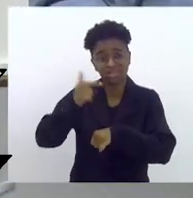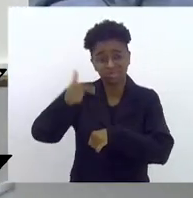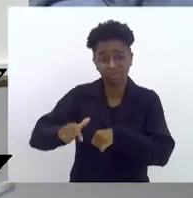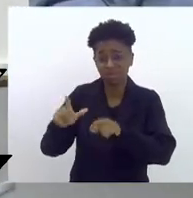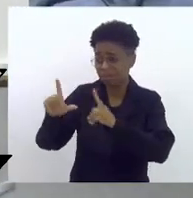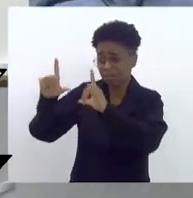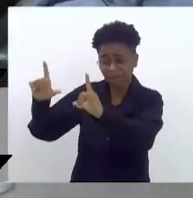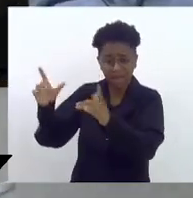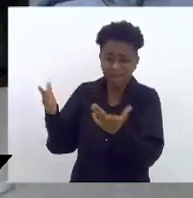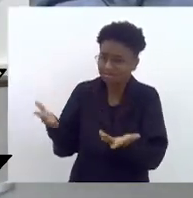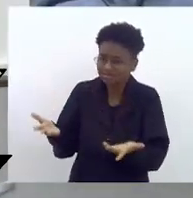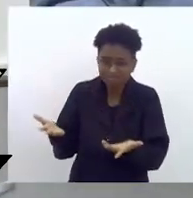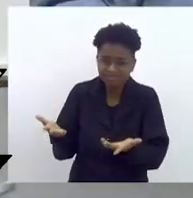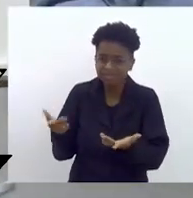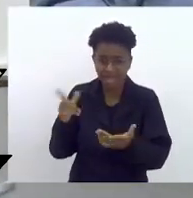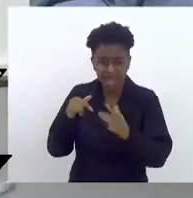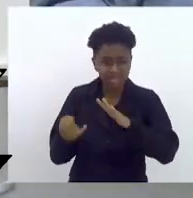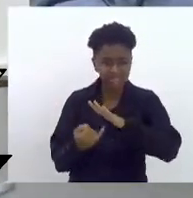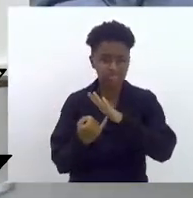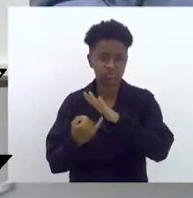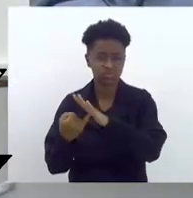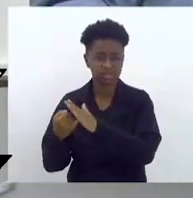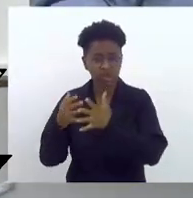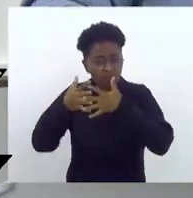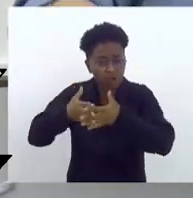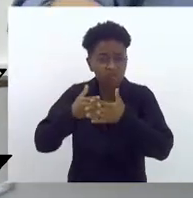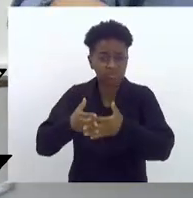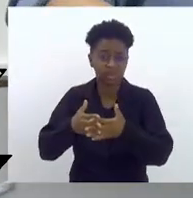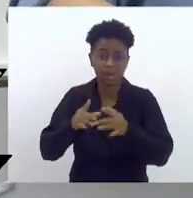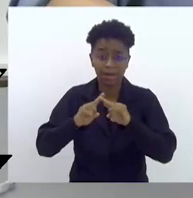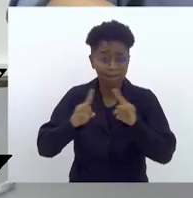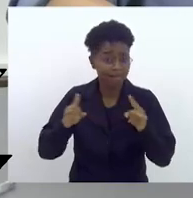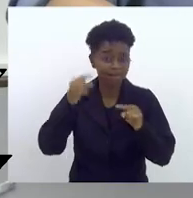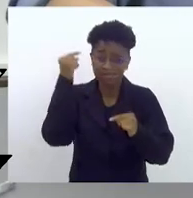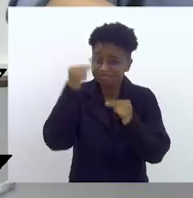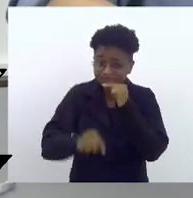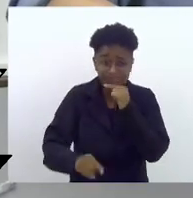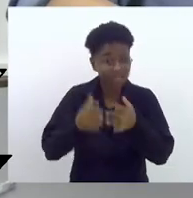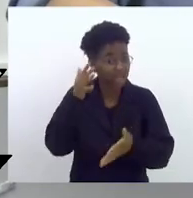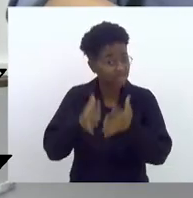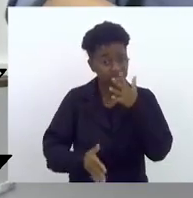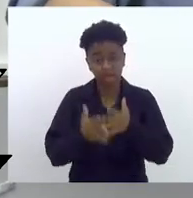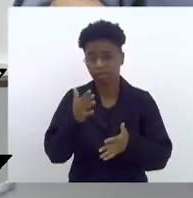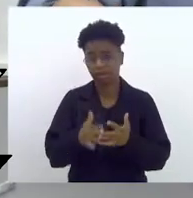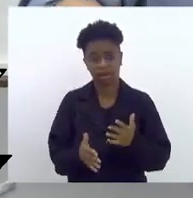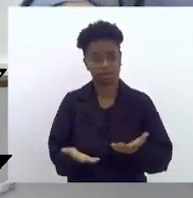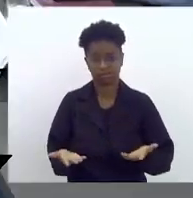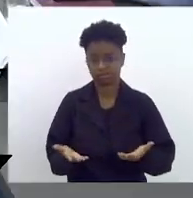Então você está institucionalizando a confusão quando é claramente uma questão